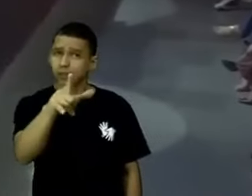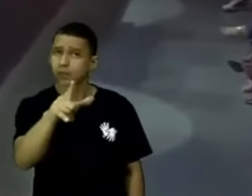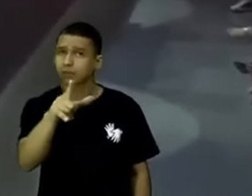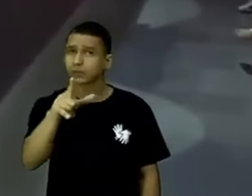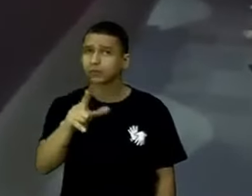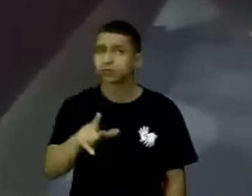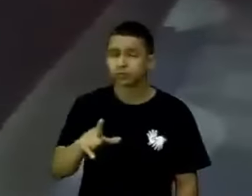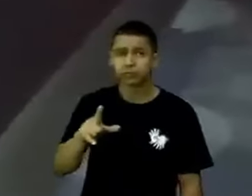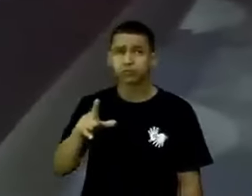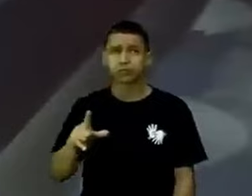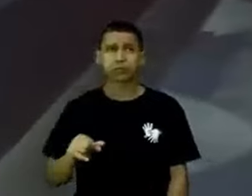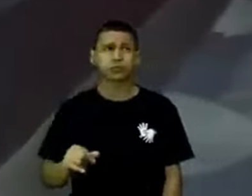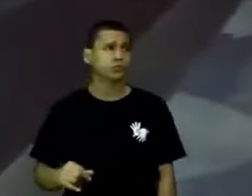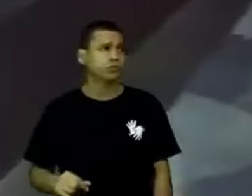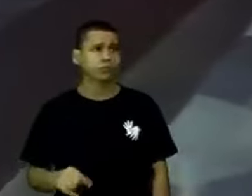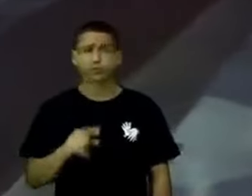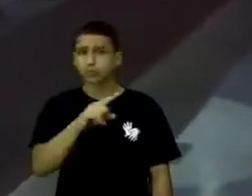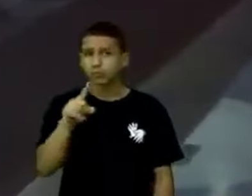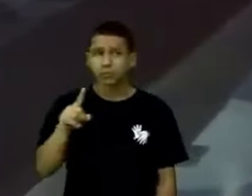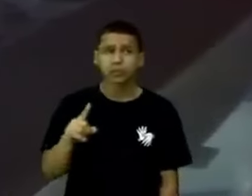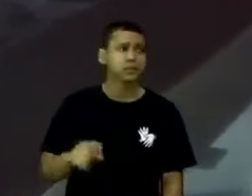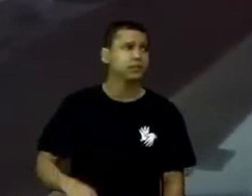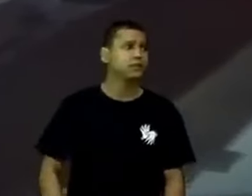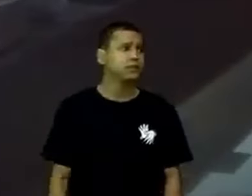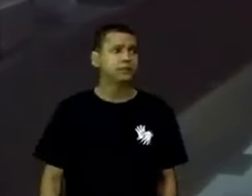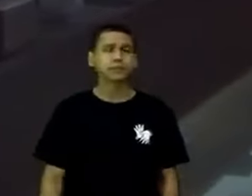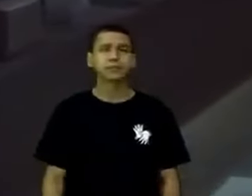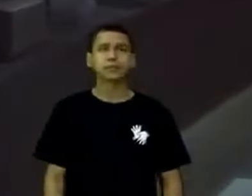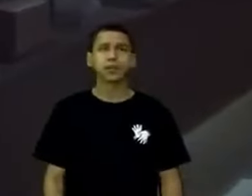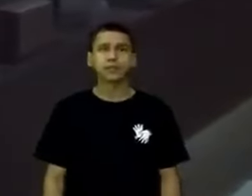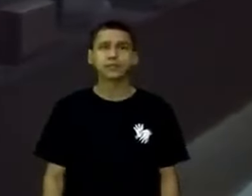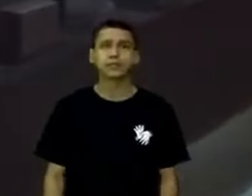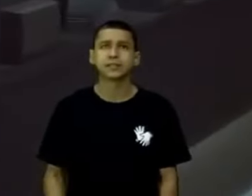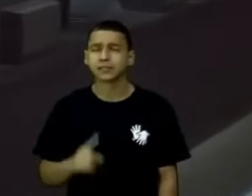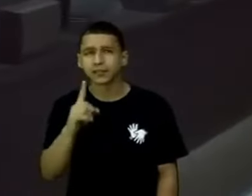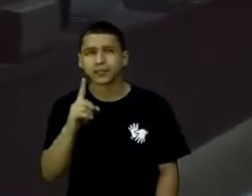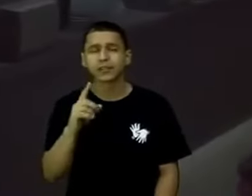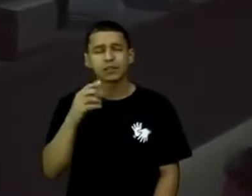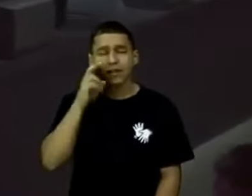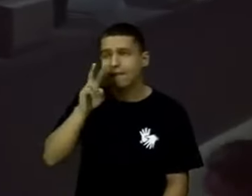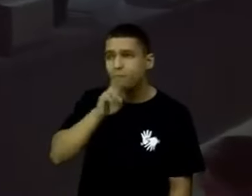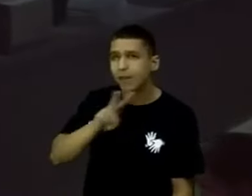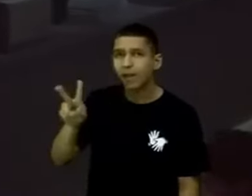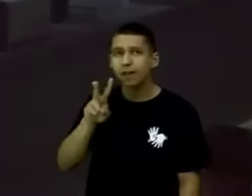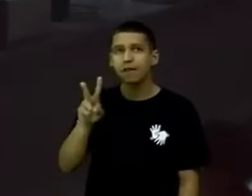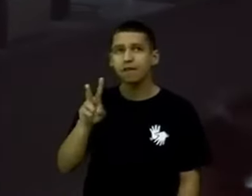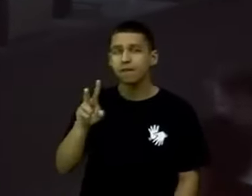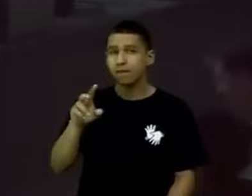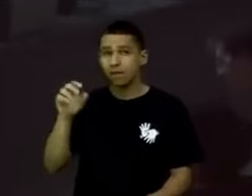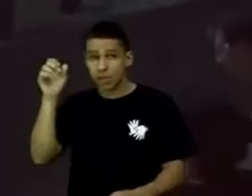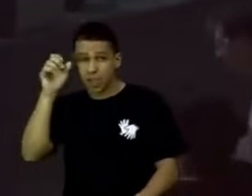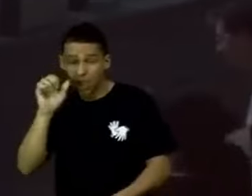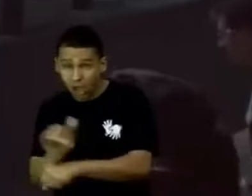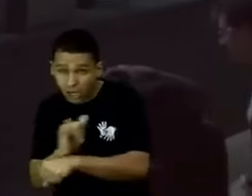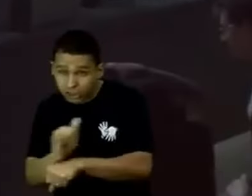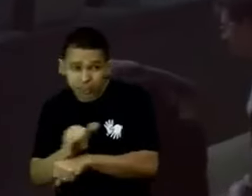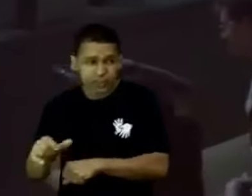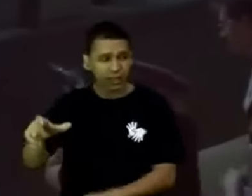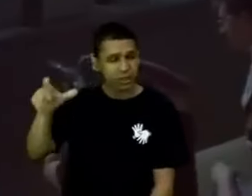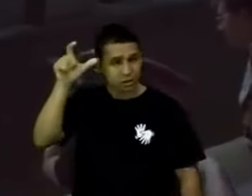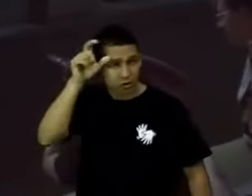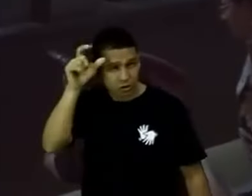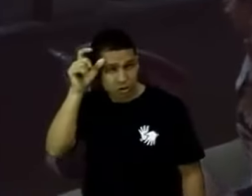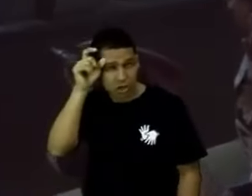surpresa. Você não vai ser pego desprevenido. Você vai ver a armadilha antes de ser pronta. Você vai ver a serpente